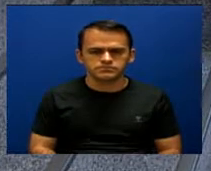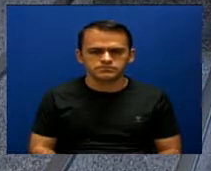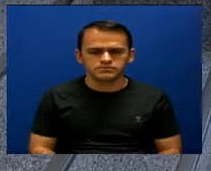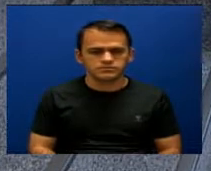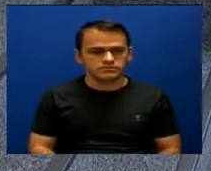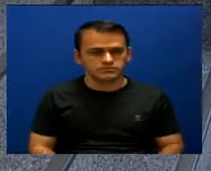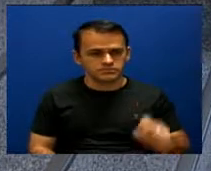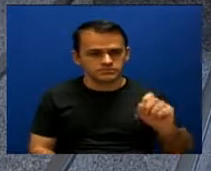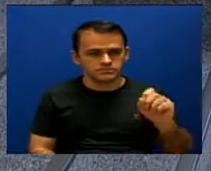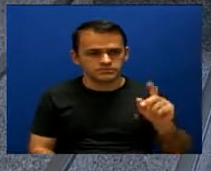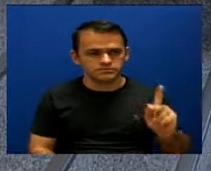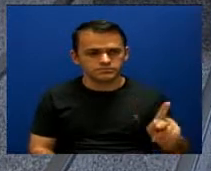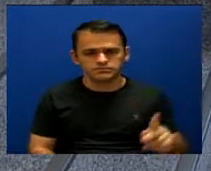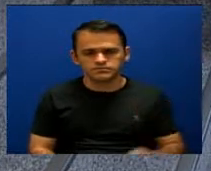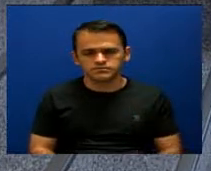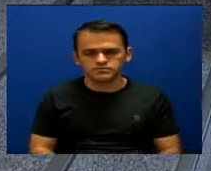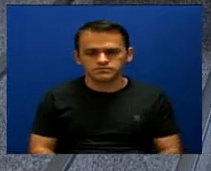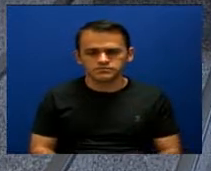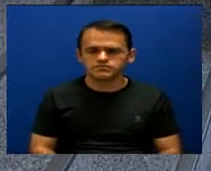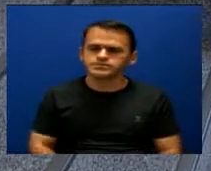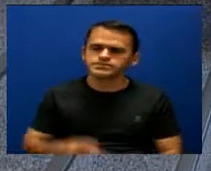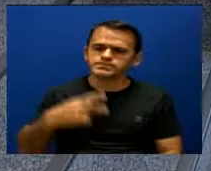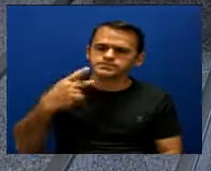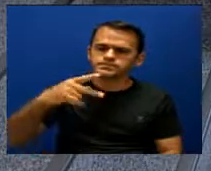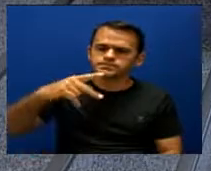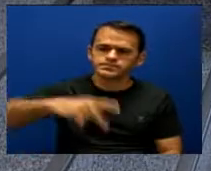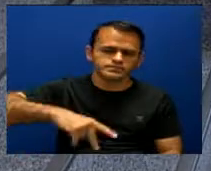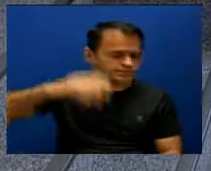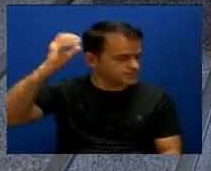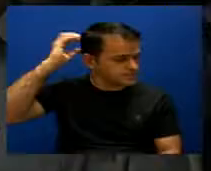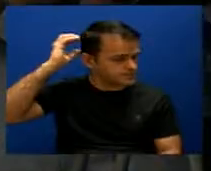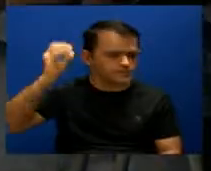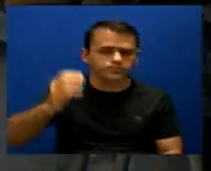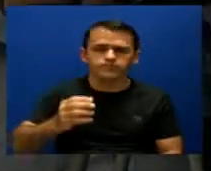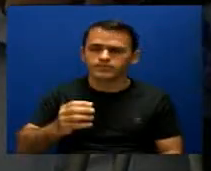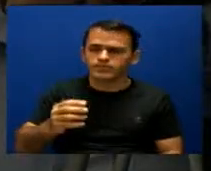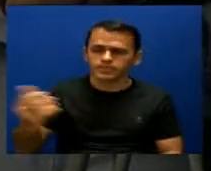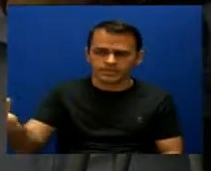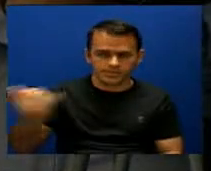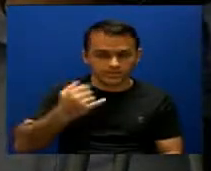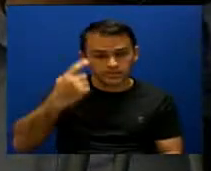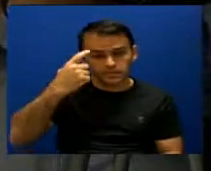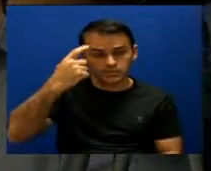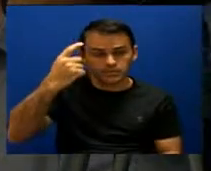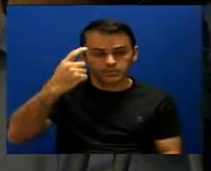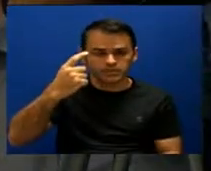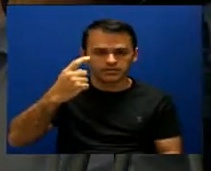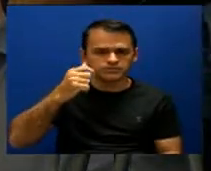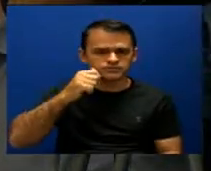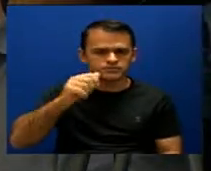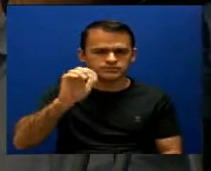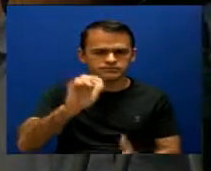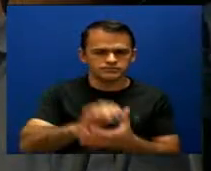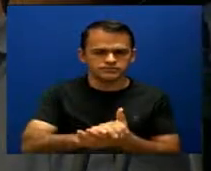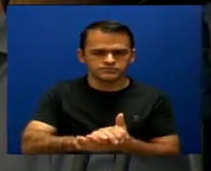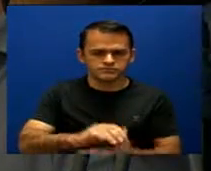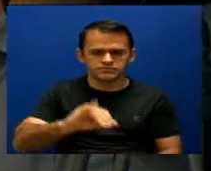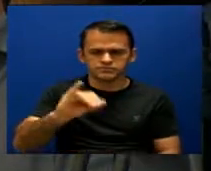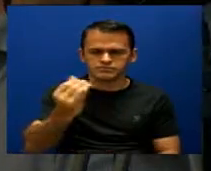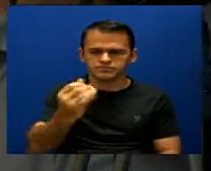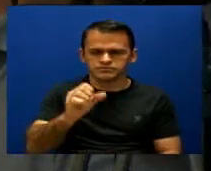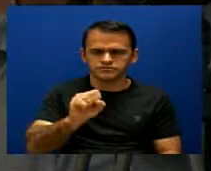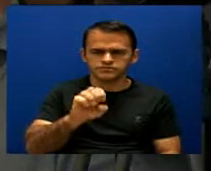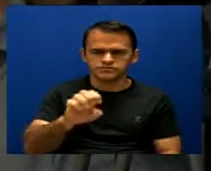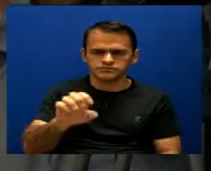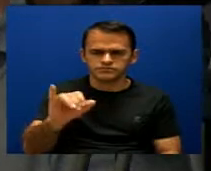Tá, então nós vamos... Oi, vereador Périx. Só, eu fui lembrado pela minha esposa, Jéssica Carvalho, que estava